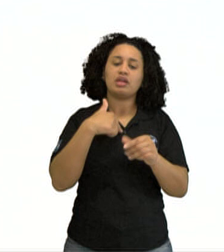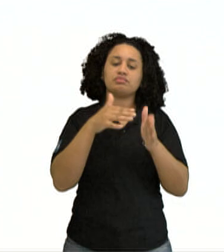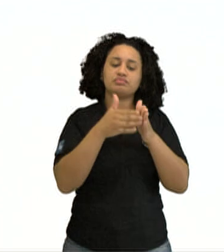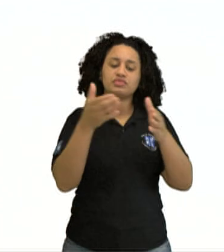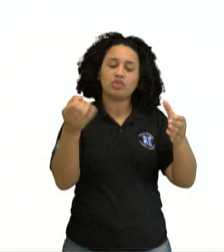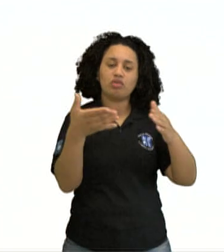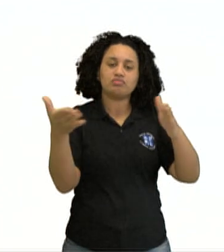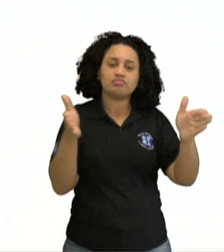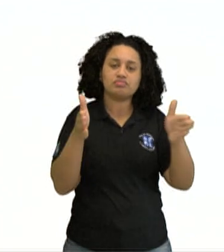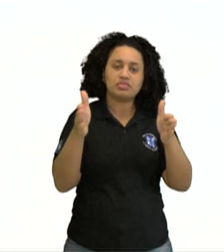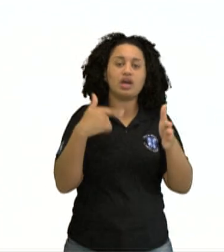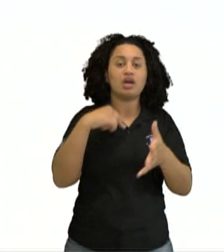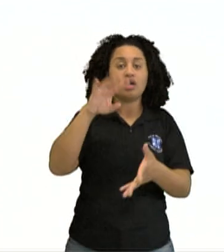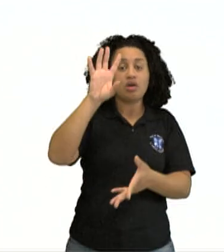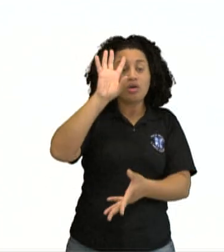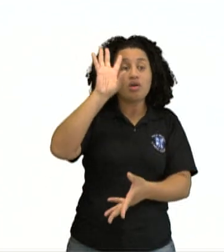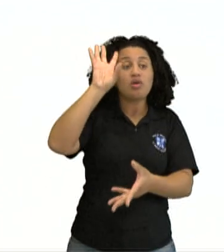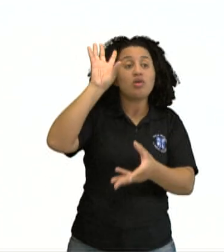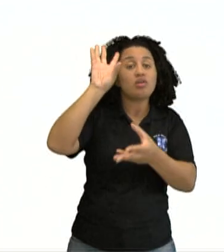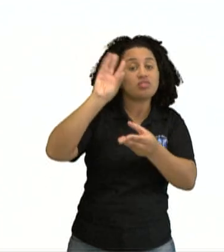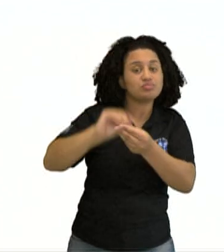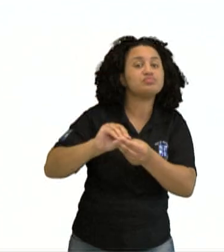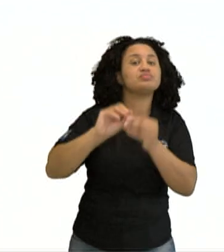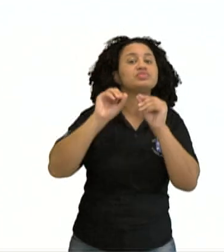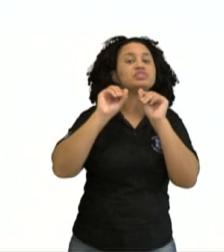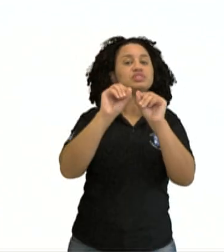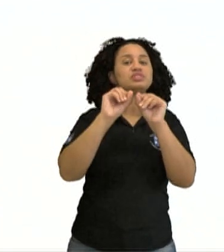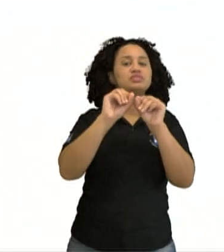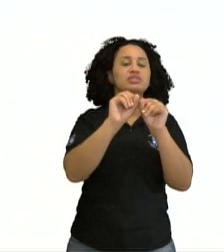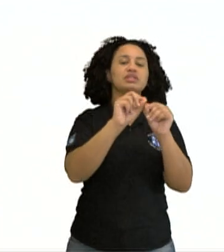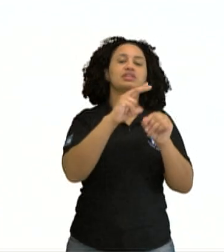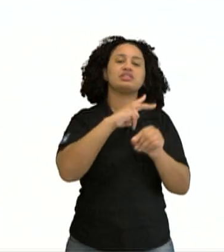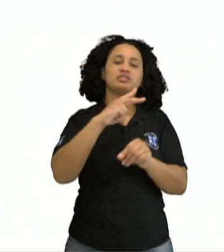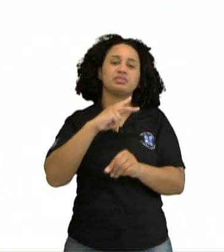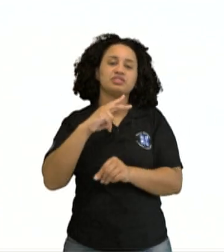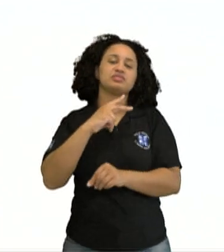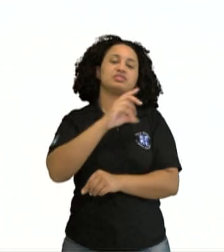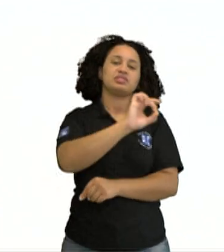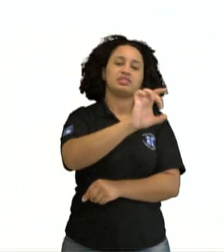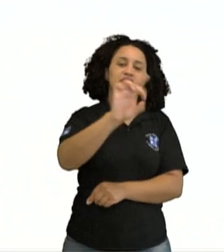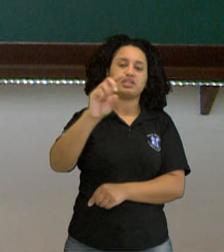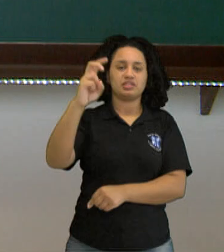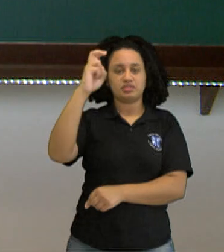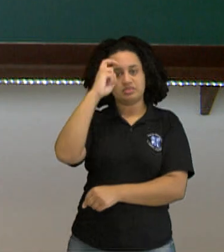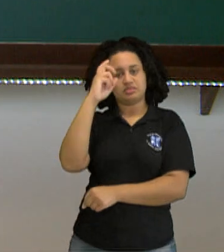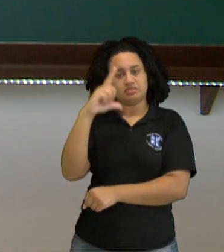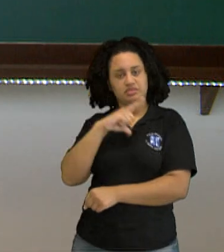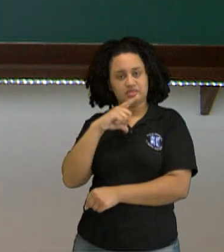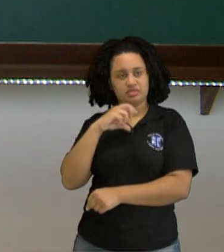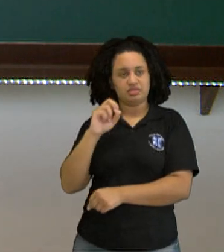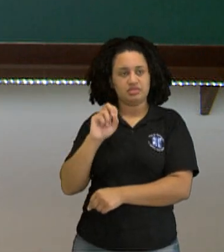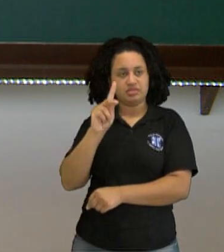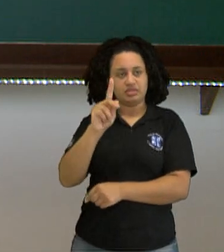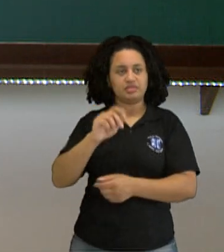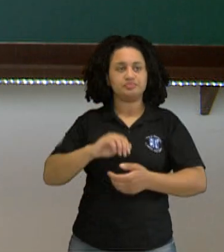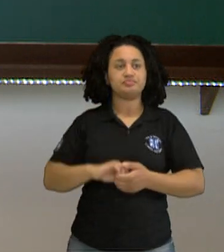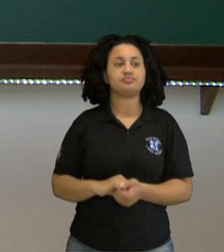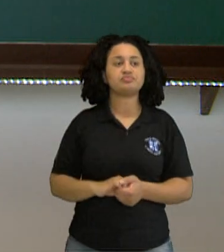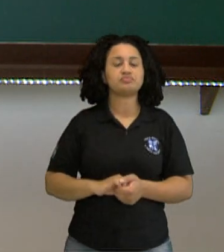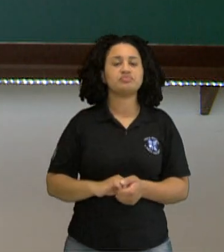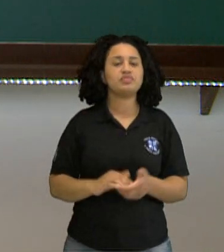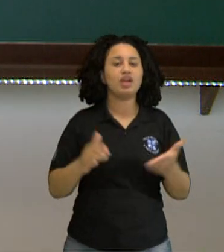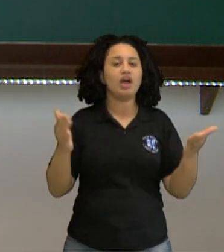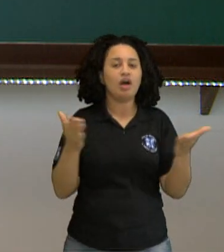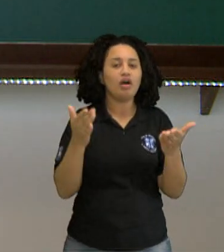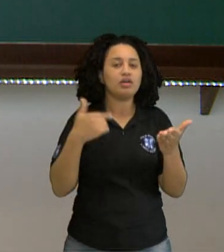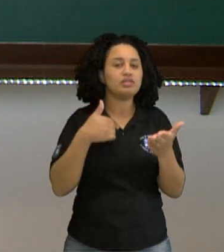compreensão, guarde bem essa palavra, né? Compreensão das particularidades de cada cultura, certo? Vamos